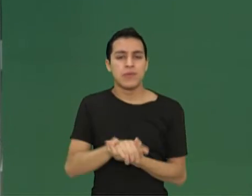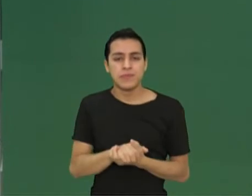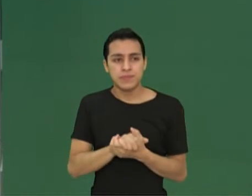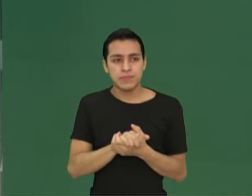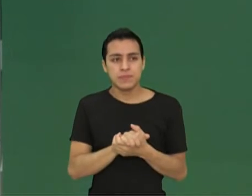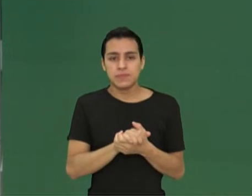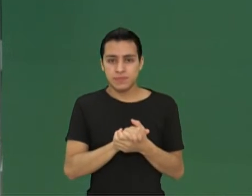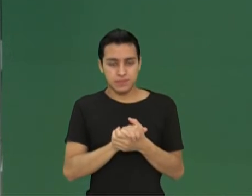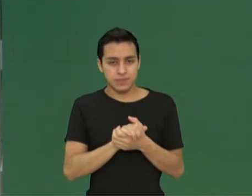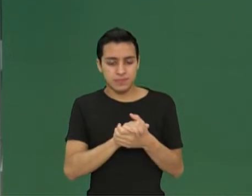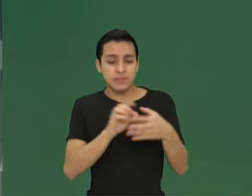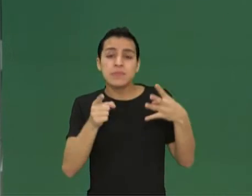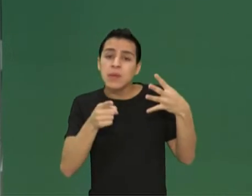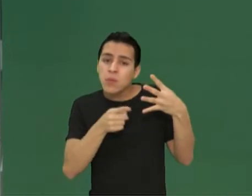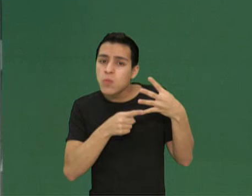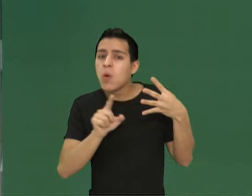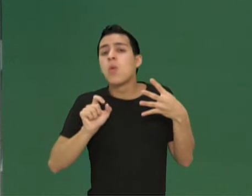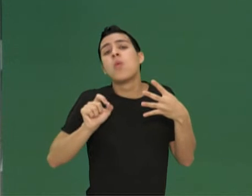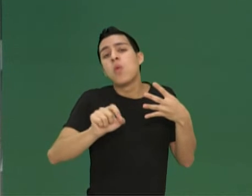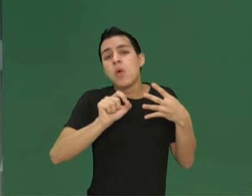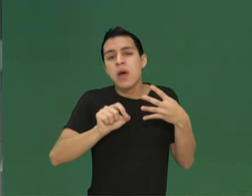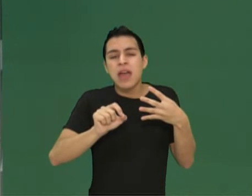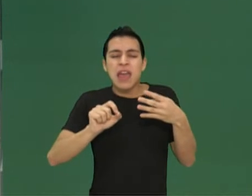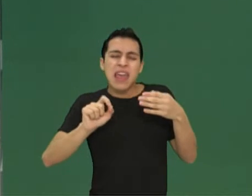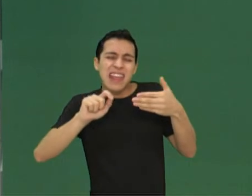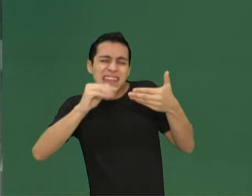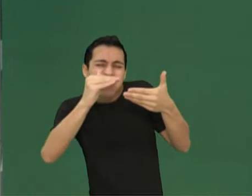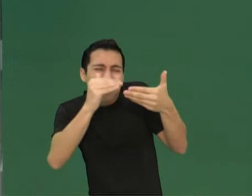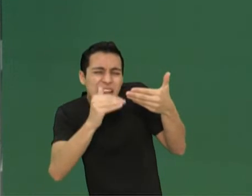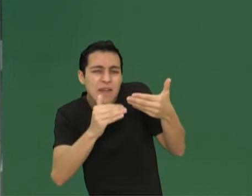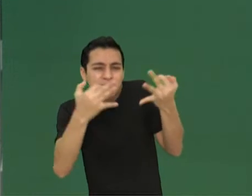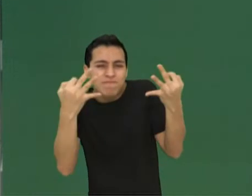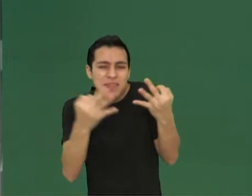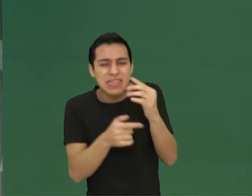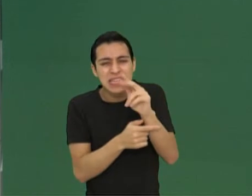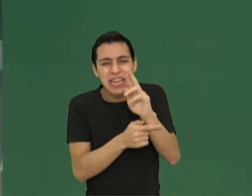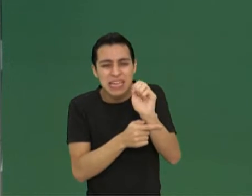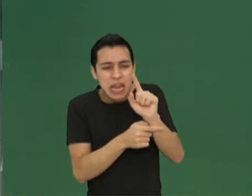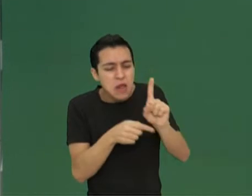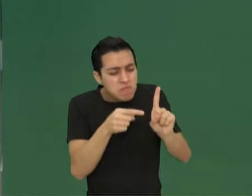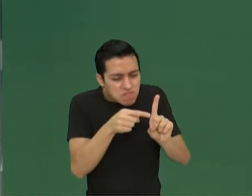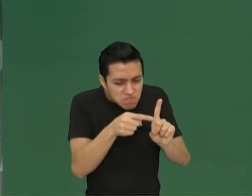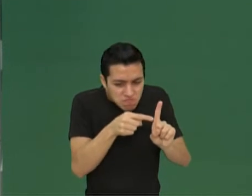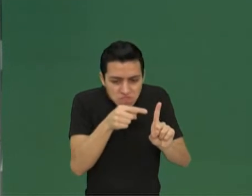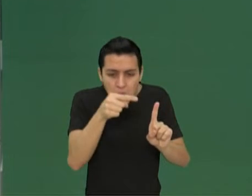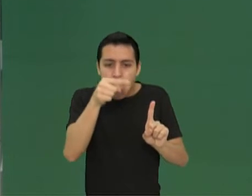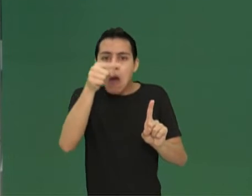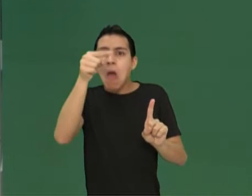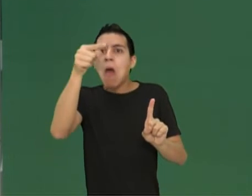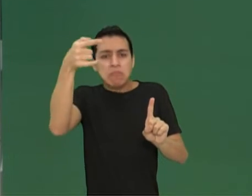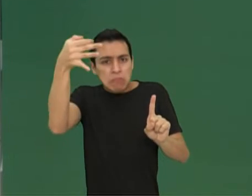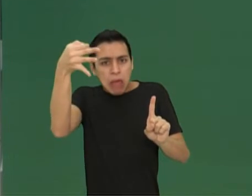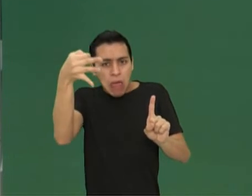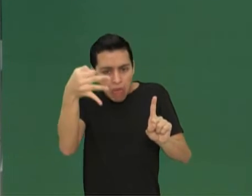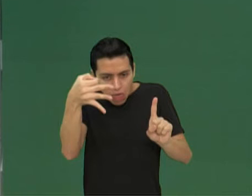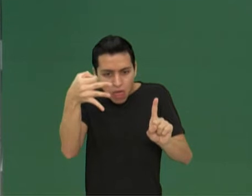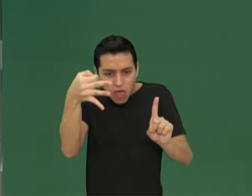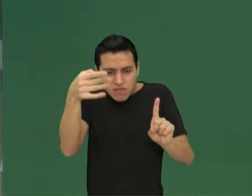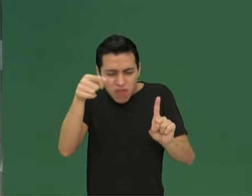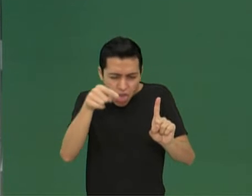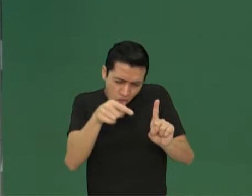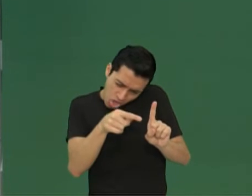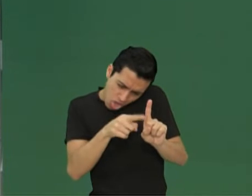último aqui, aliás, em quarto, né, o grau de perfeição. Se você compara a perfeição entre os seres, é porque a ideia